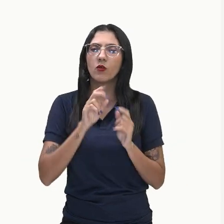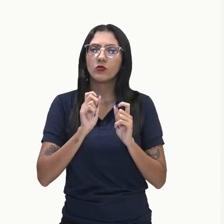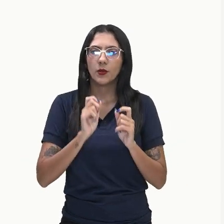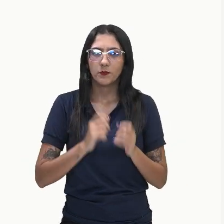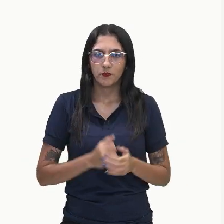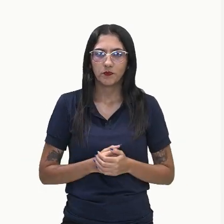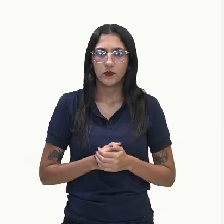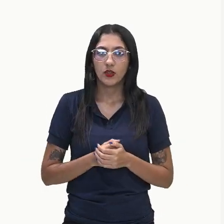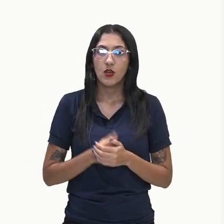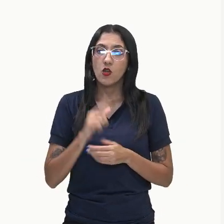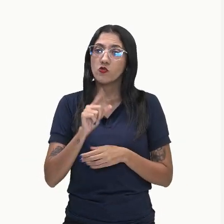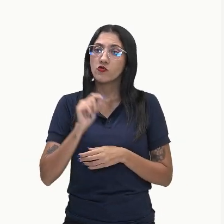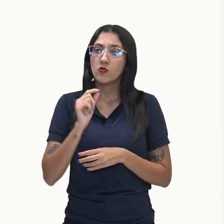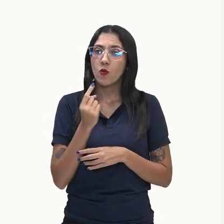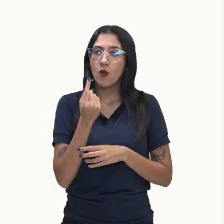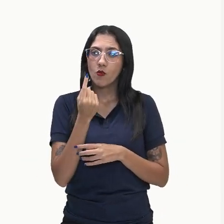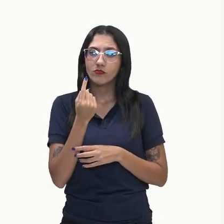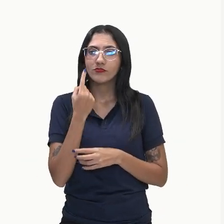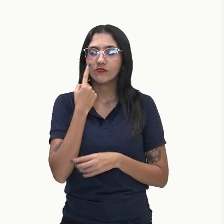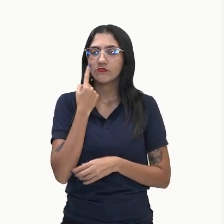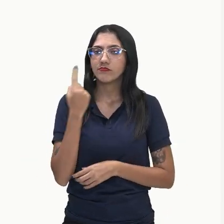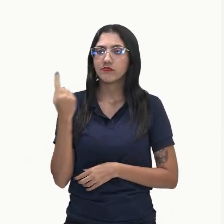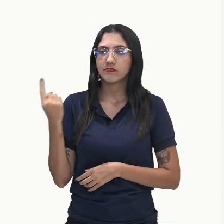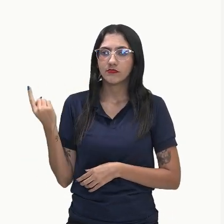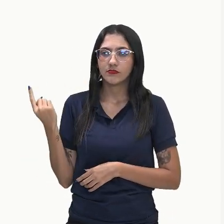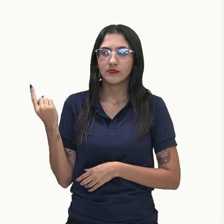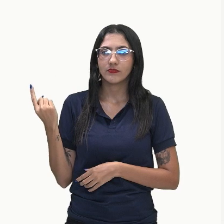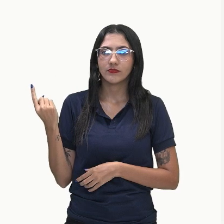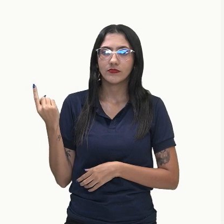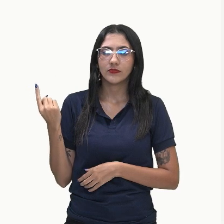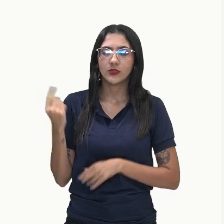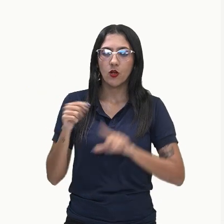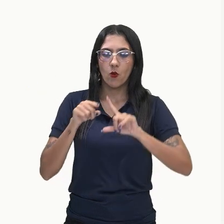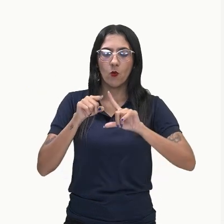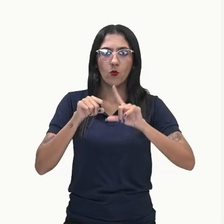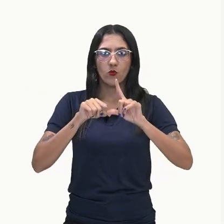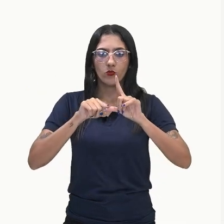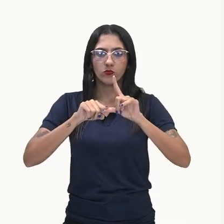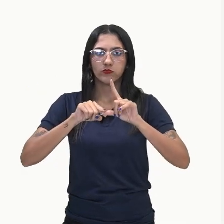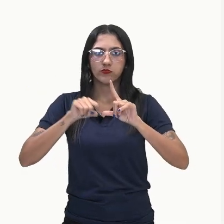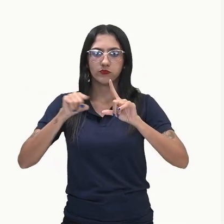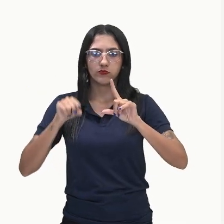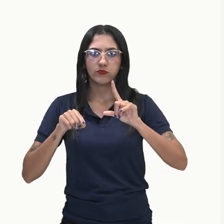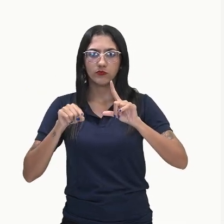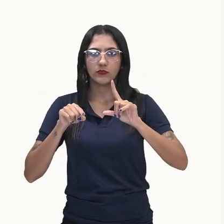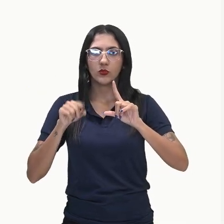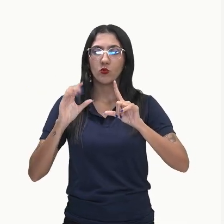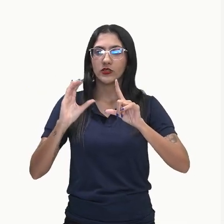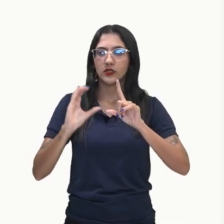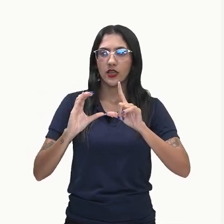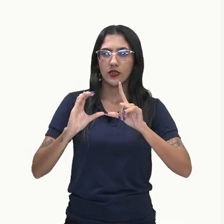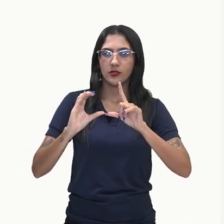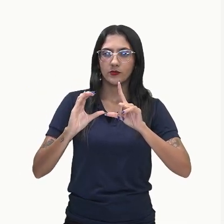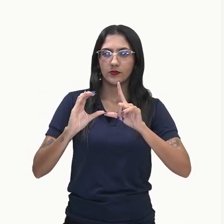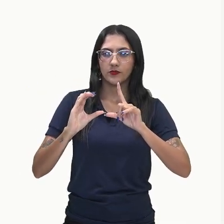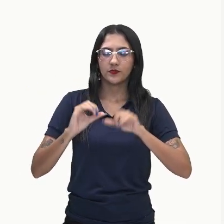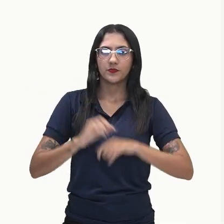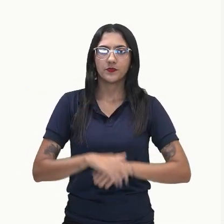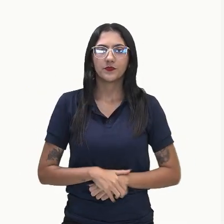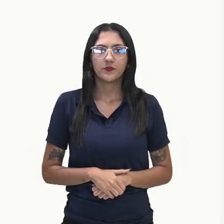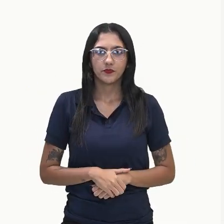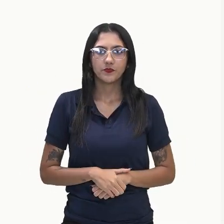ângulo externo. Nós vamos adotar o ângulo C, o ângulo externo C.